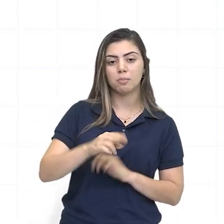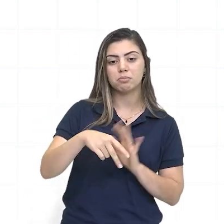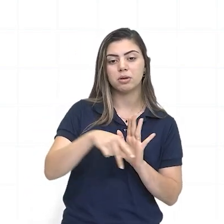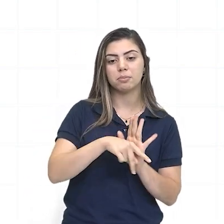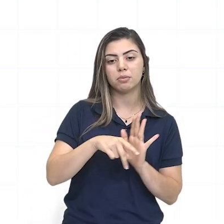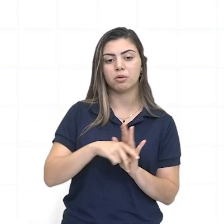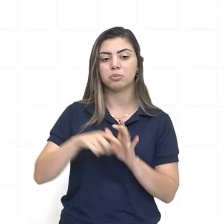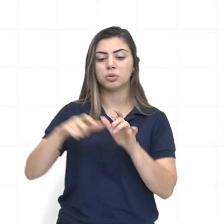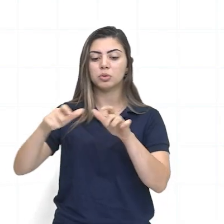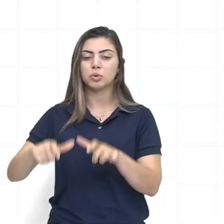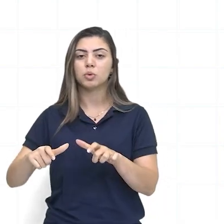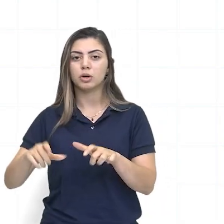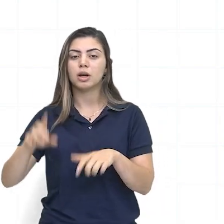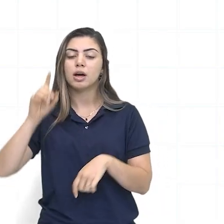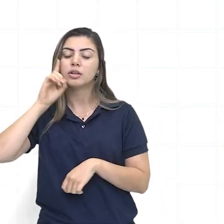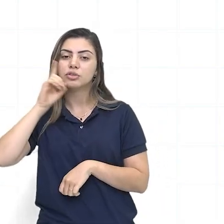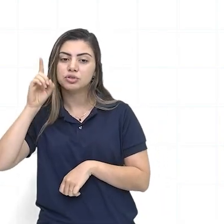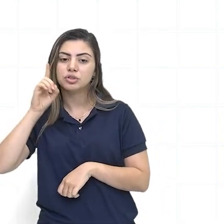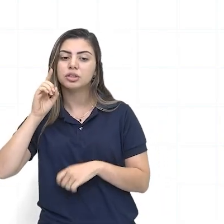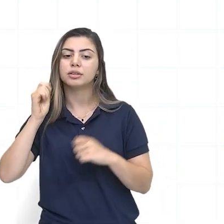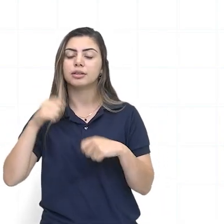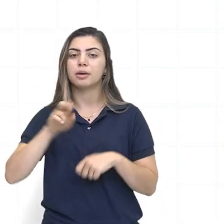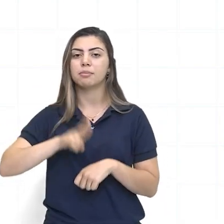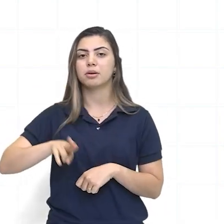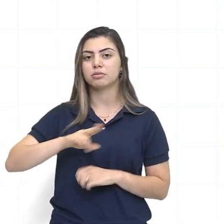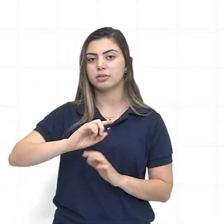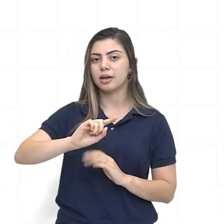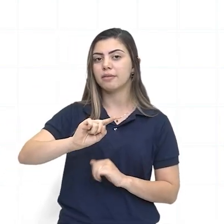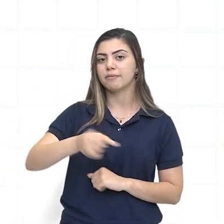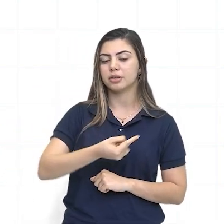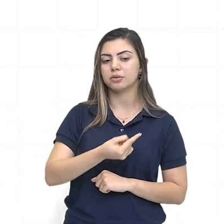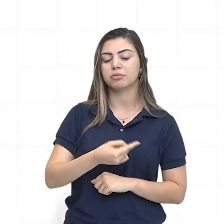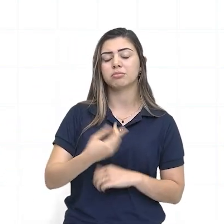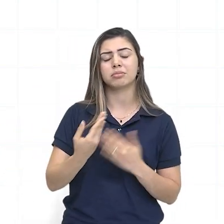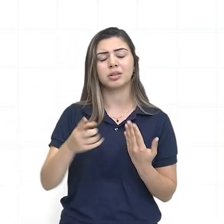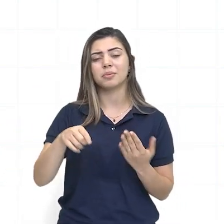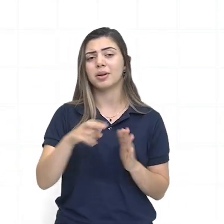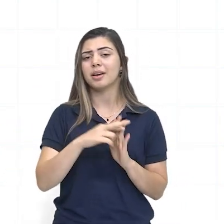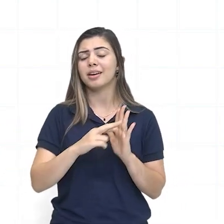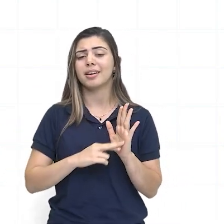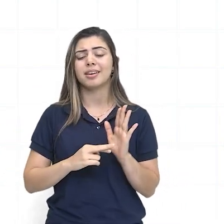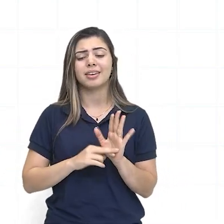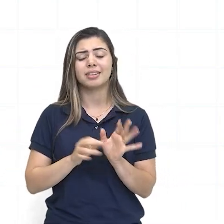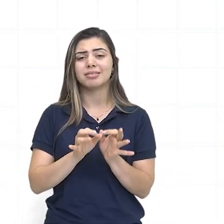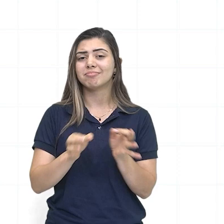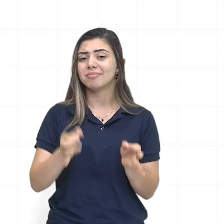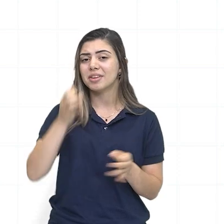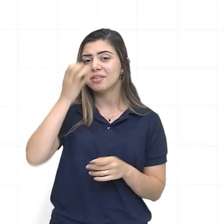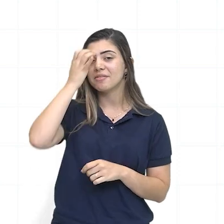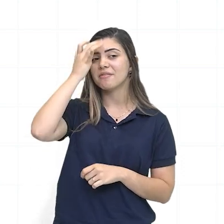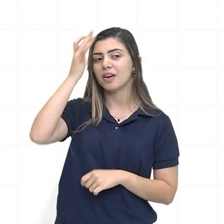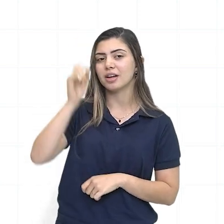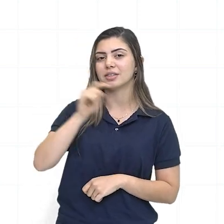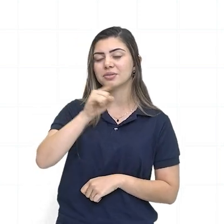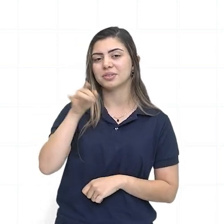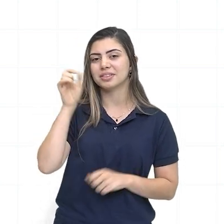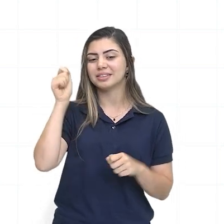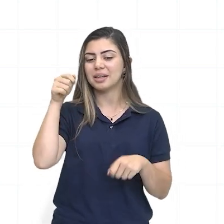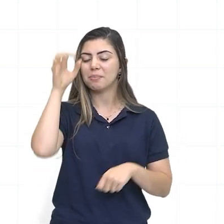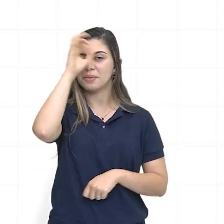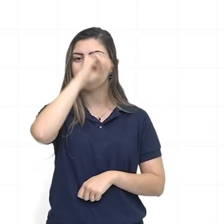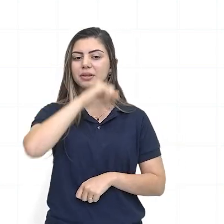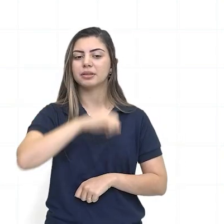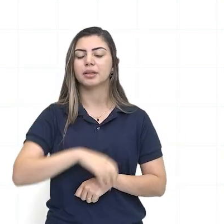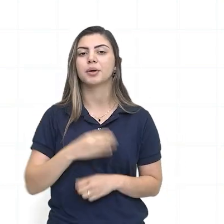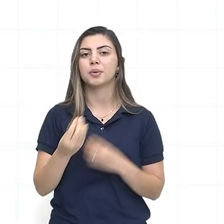lugar seguidos de datas. Então, isso aqui é a regra mais simples, mais fácil de você aprender.